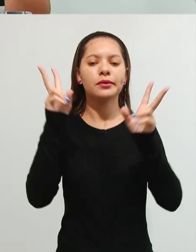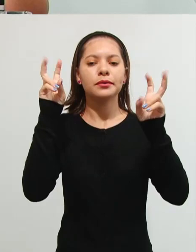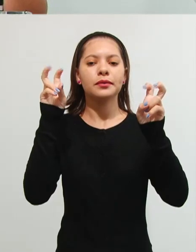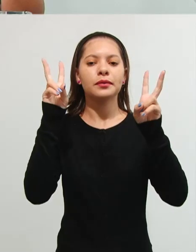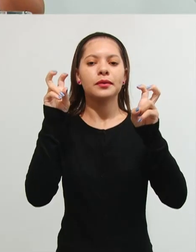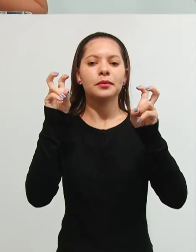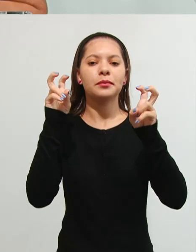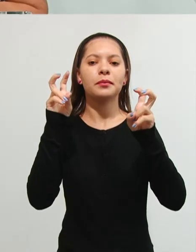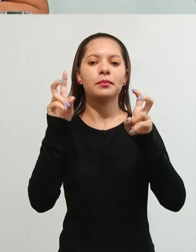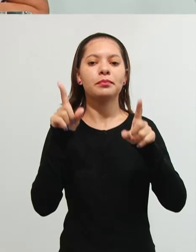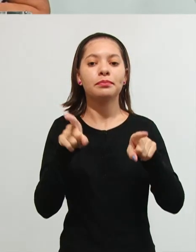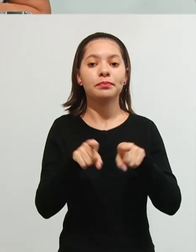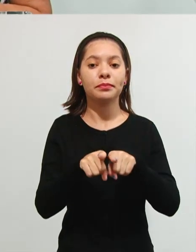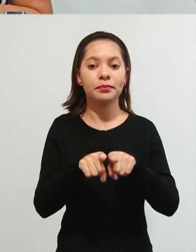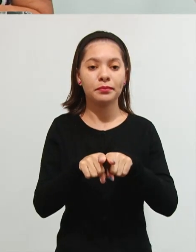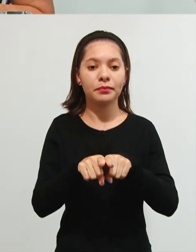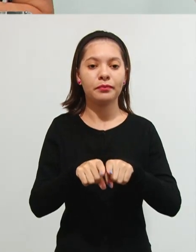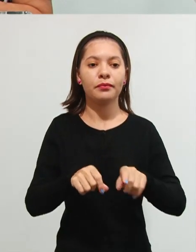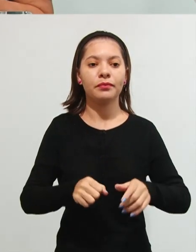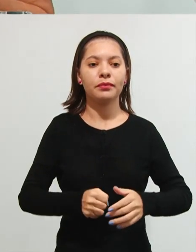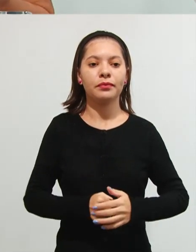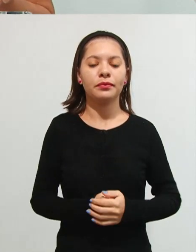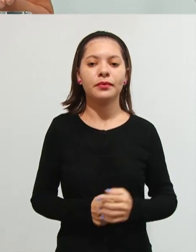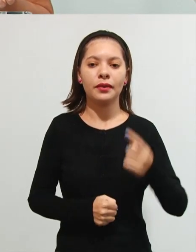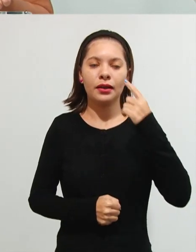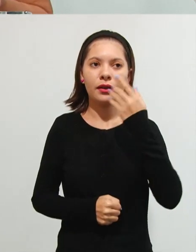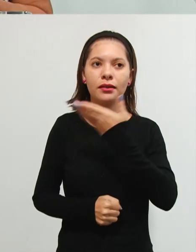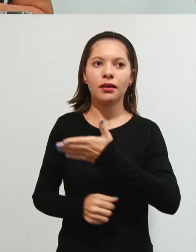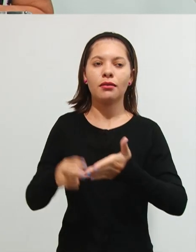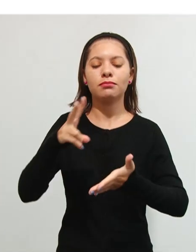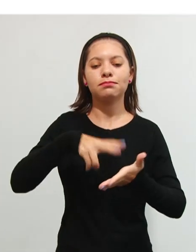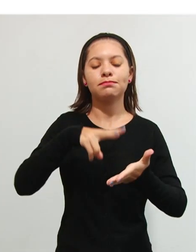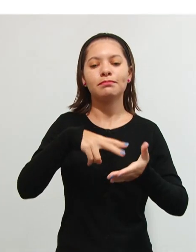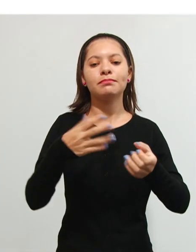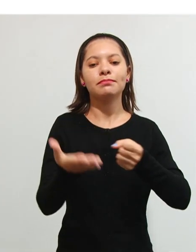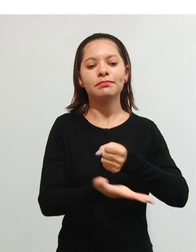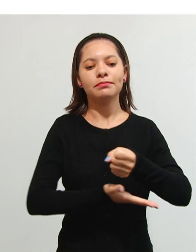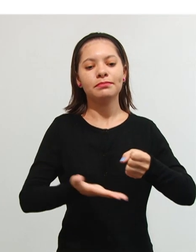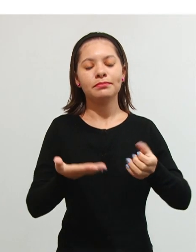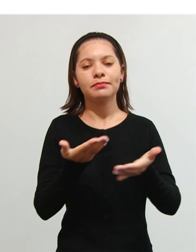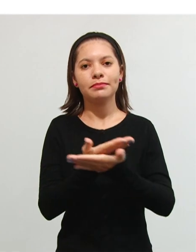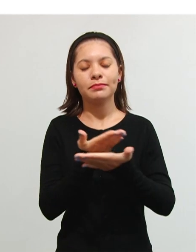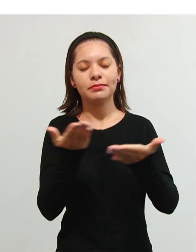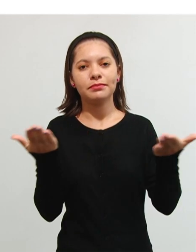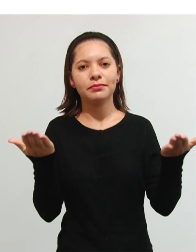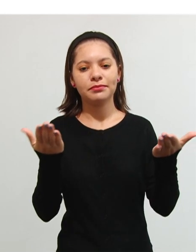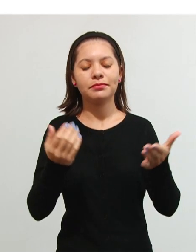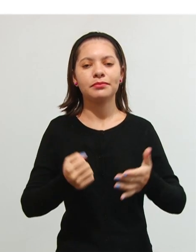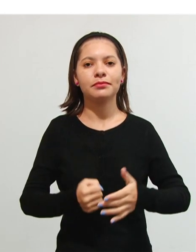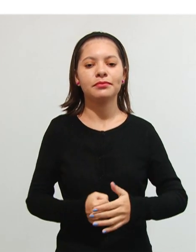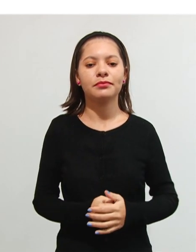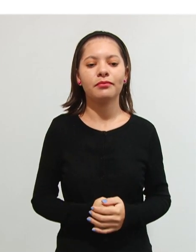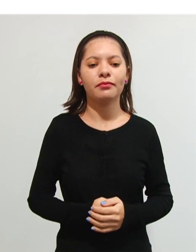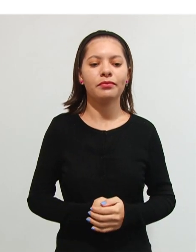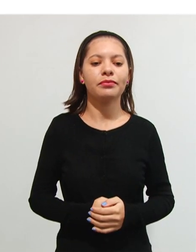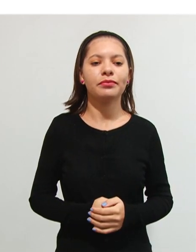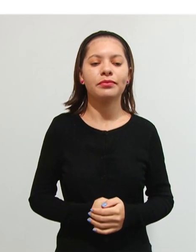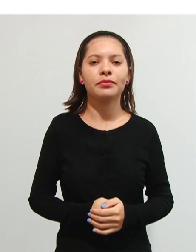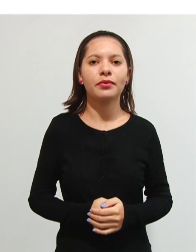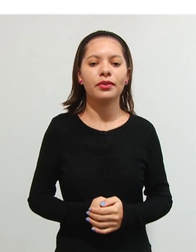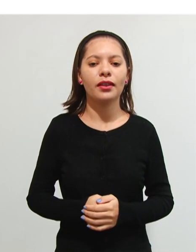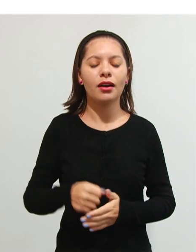seu condicionamento operante. Aqui temos uma literatura básica para você, então, buscar